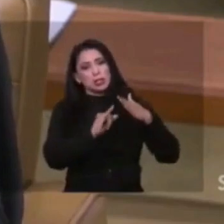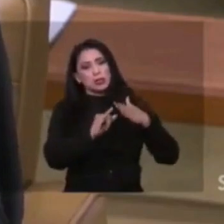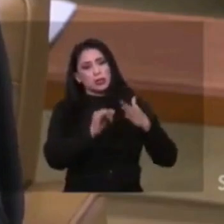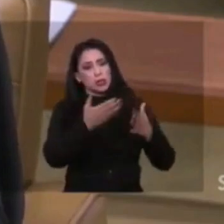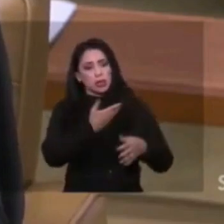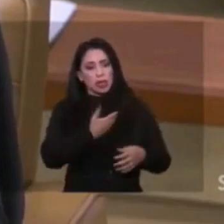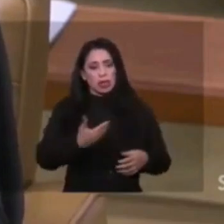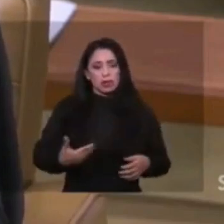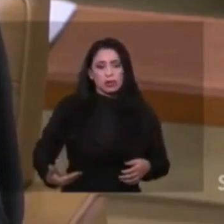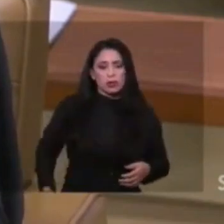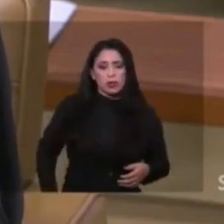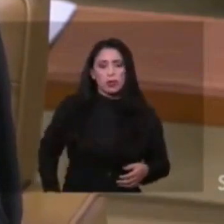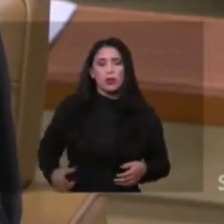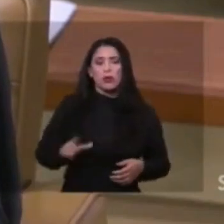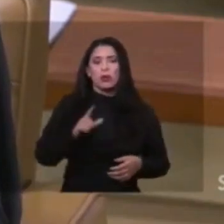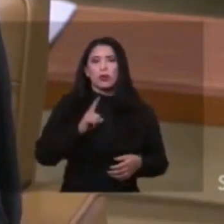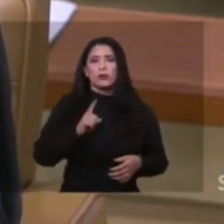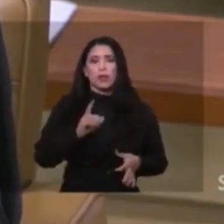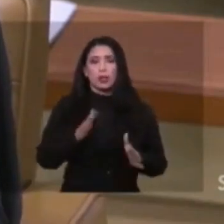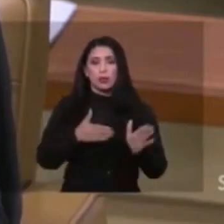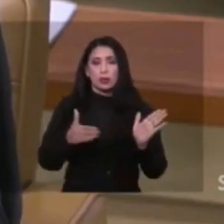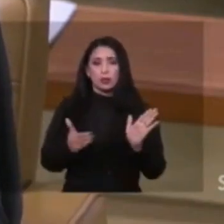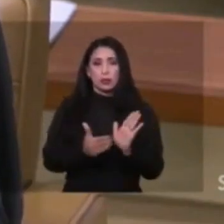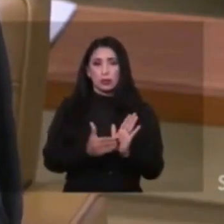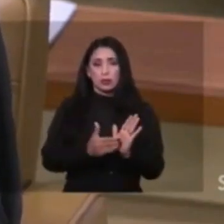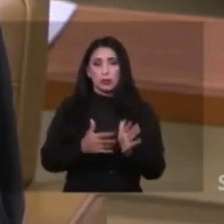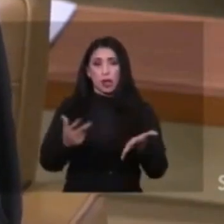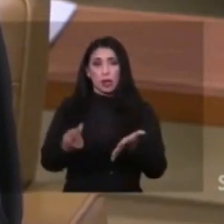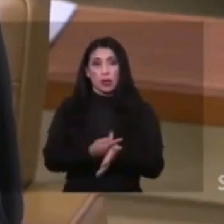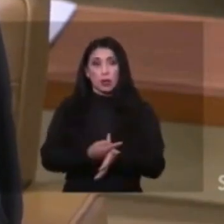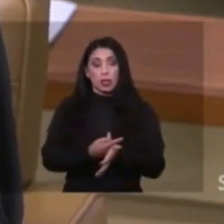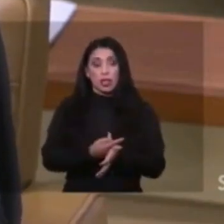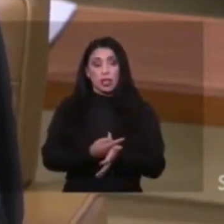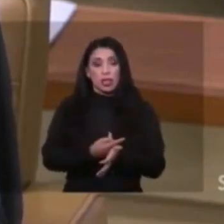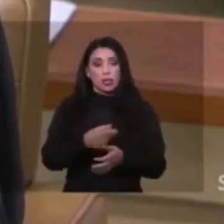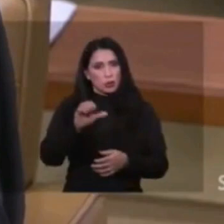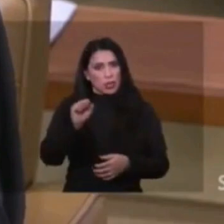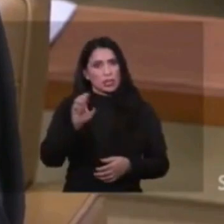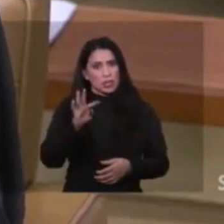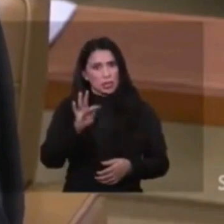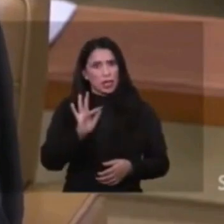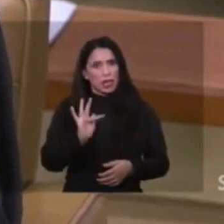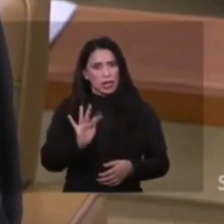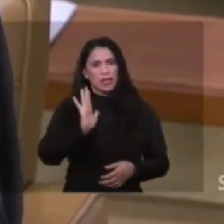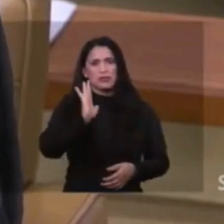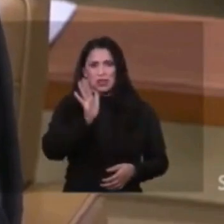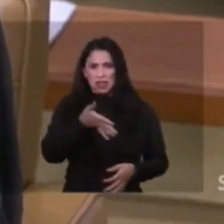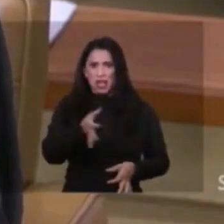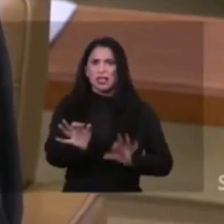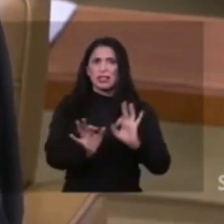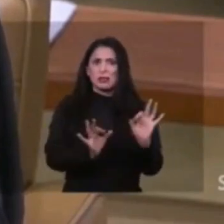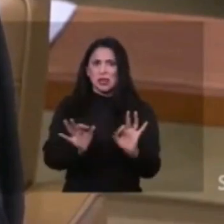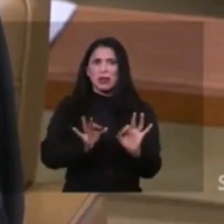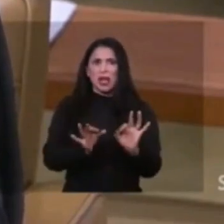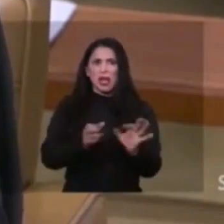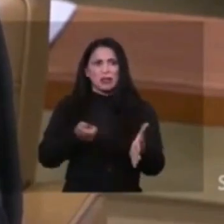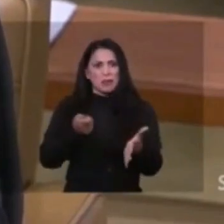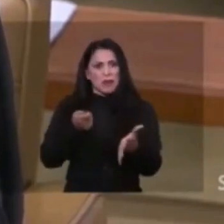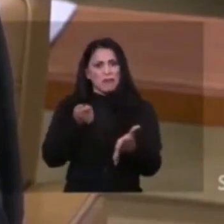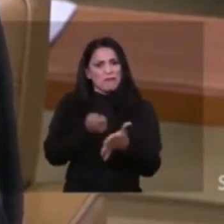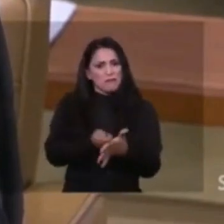ao contexto que o cerca, está preparado, não tenho a menor dúvida, para